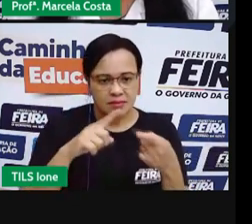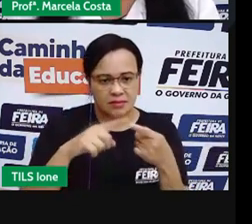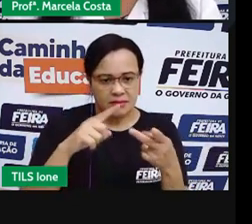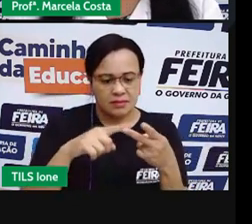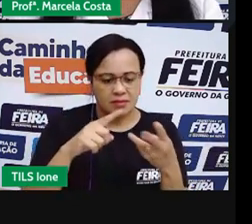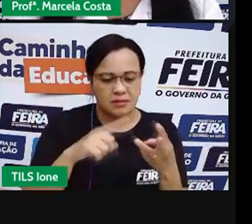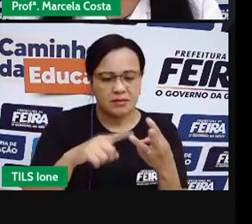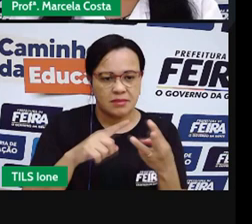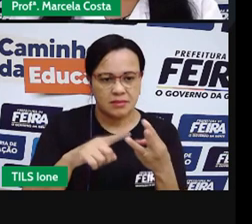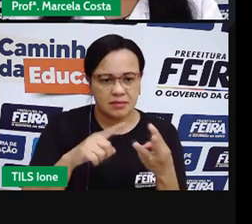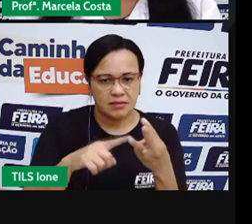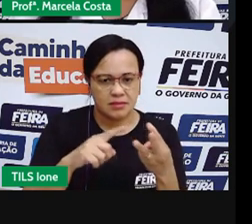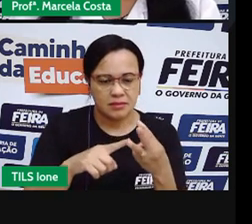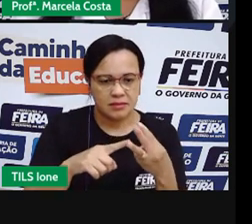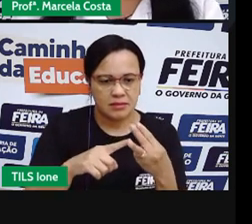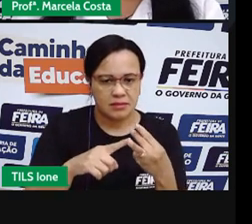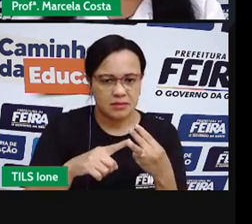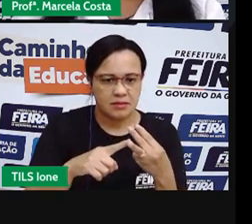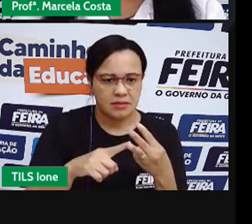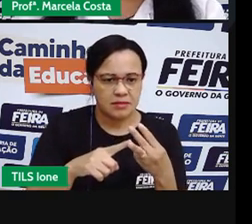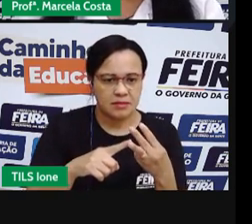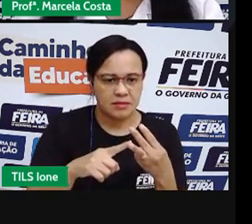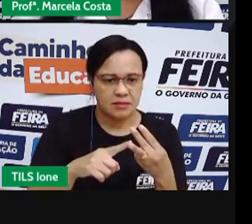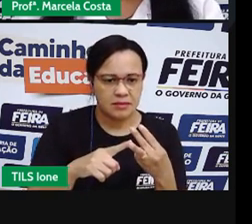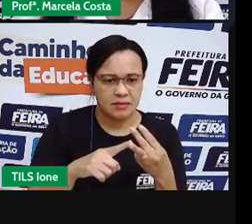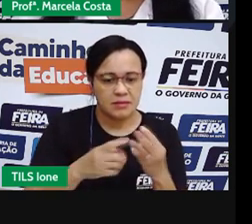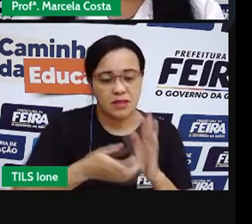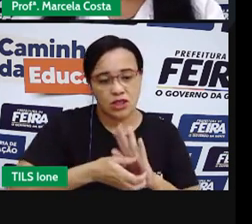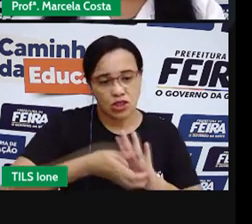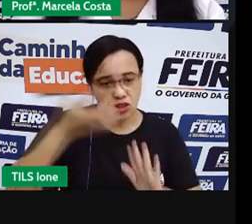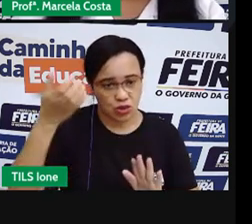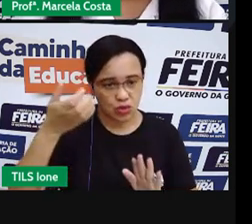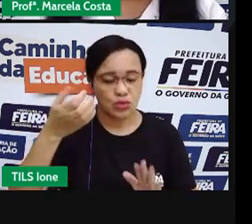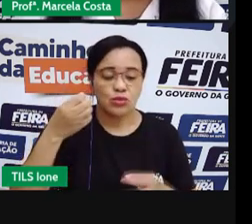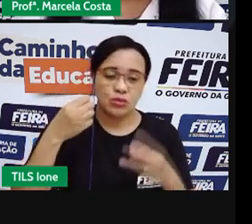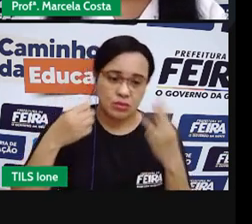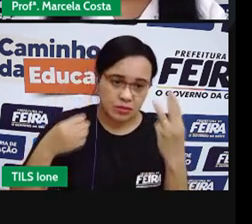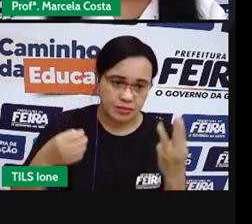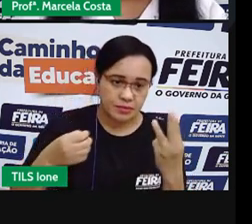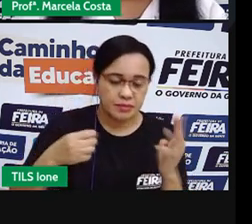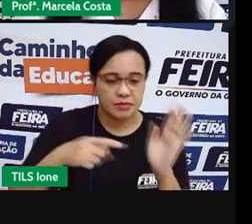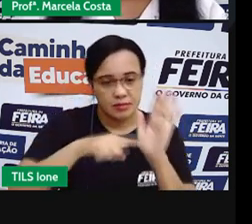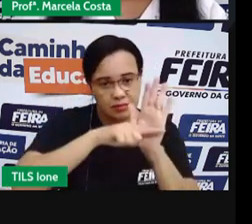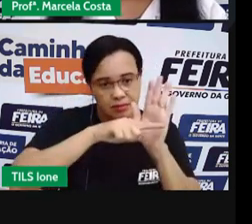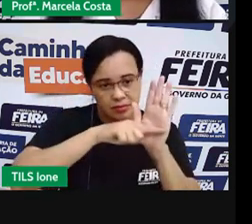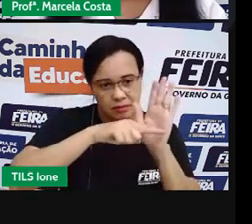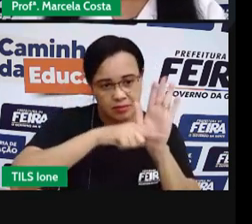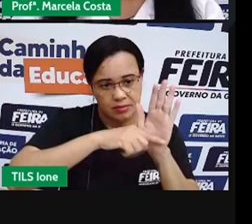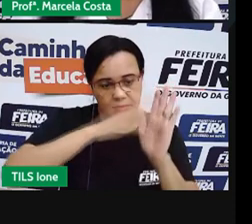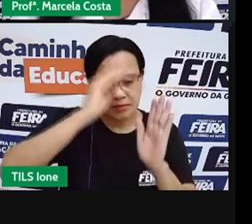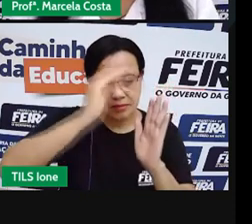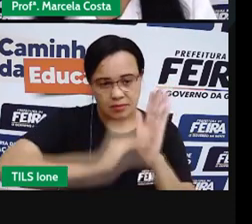10, representando aí a quantidade que foi retirada, a quantidade que diminuiu. Ó,